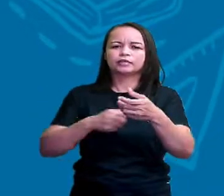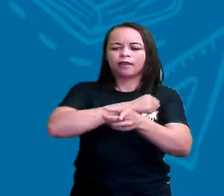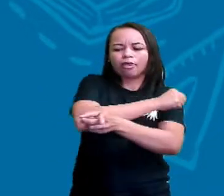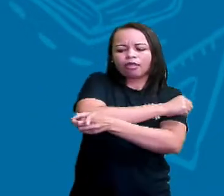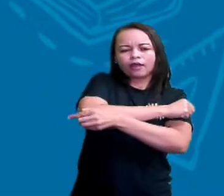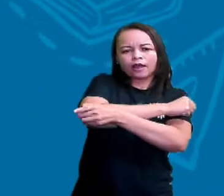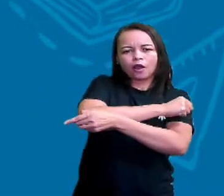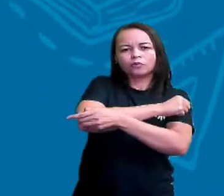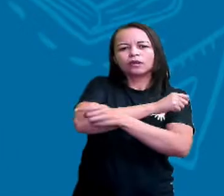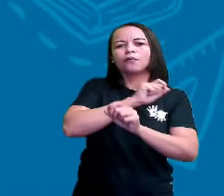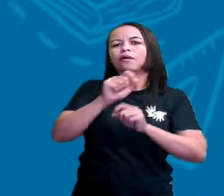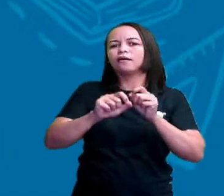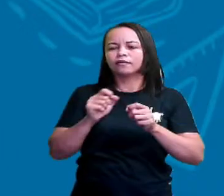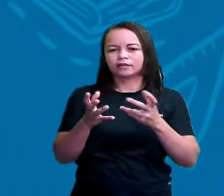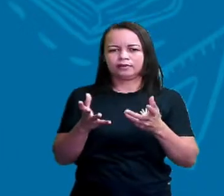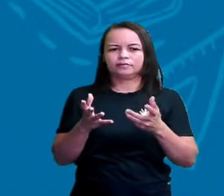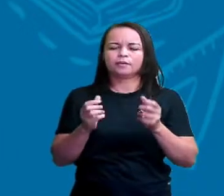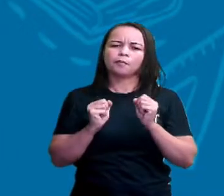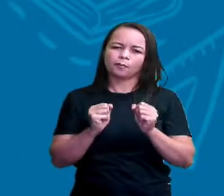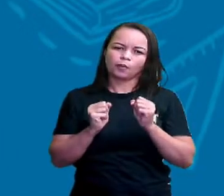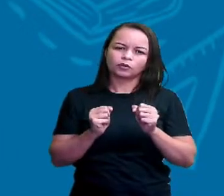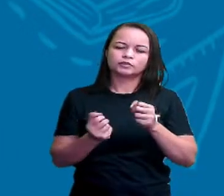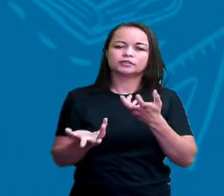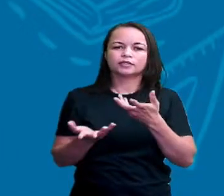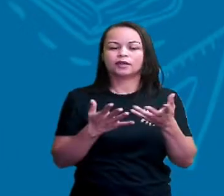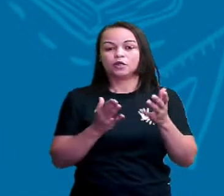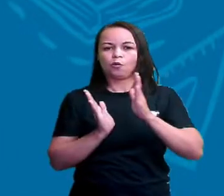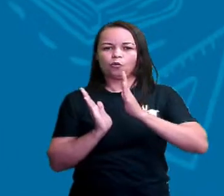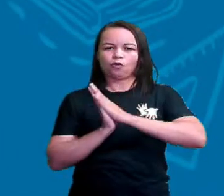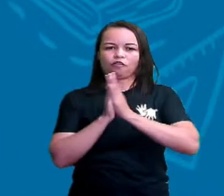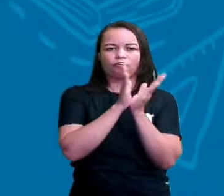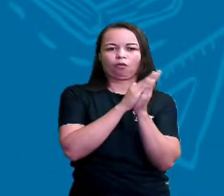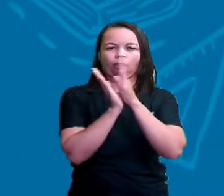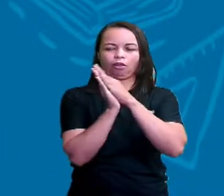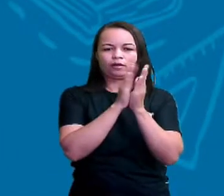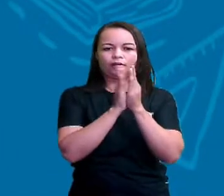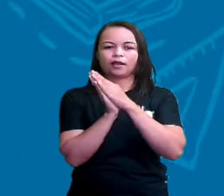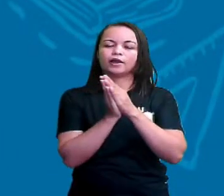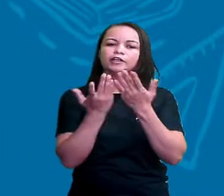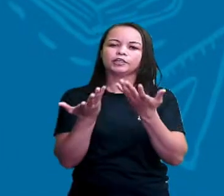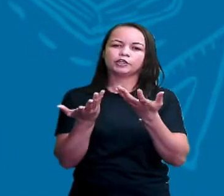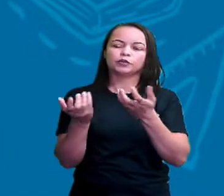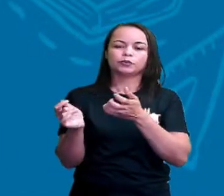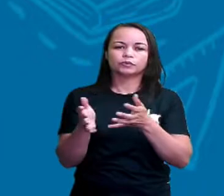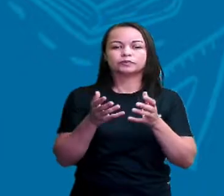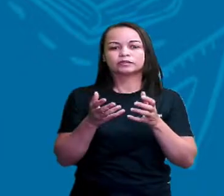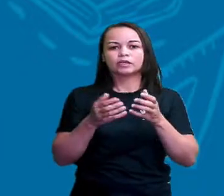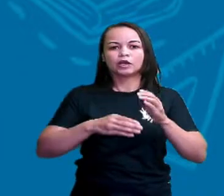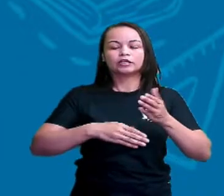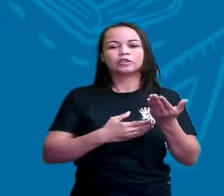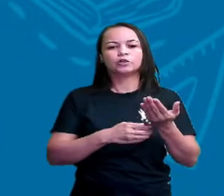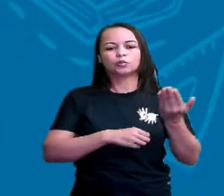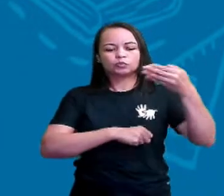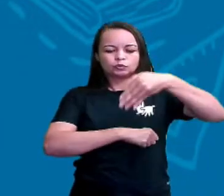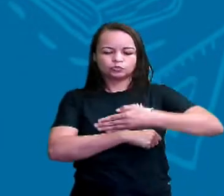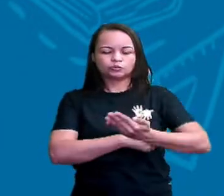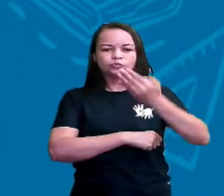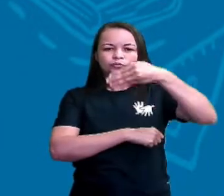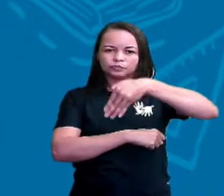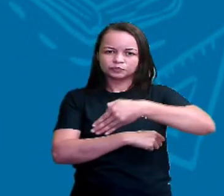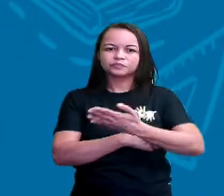o golfinho e o leão marinho, ou a foquinha, né? A foca. Portanto, são dois animais, né, que possuem